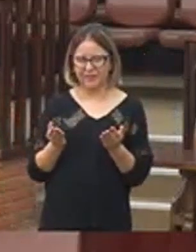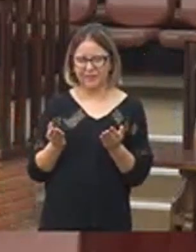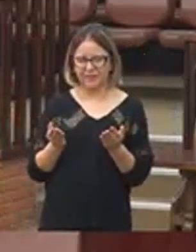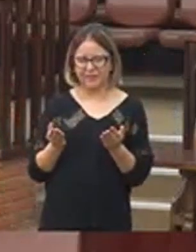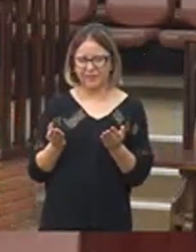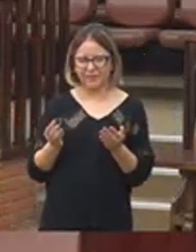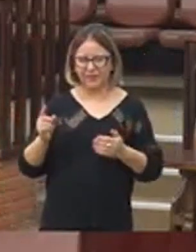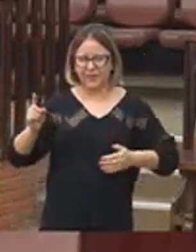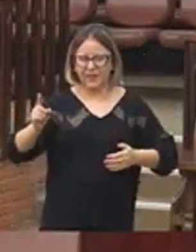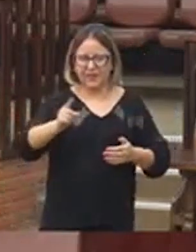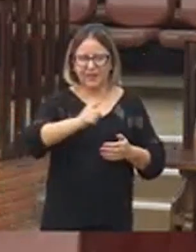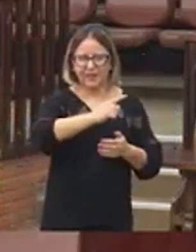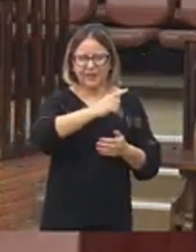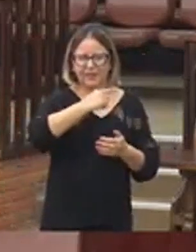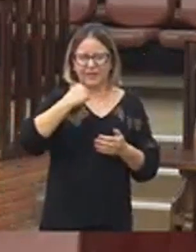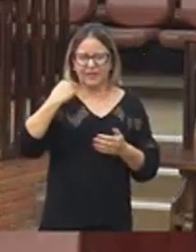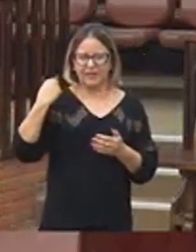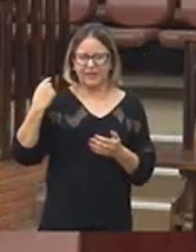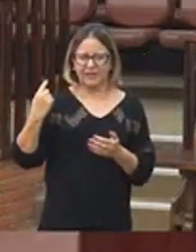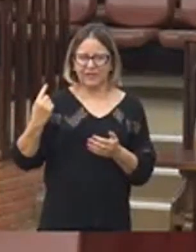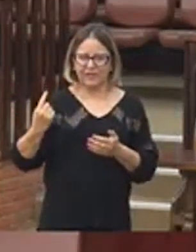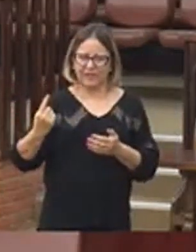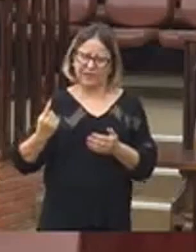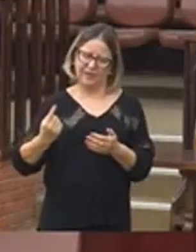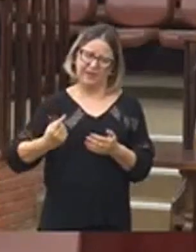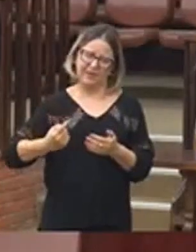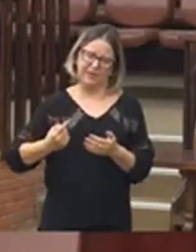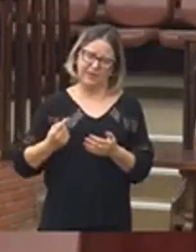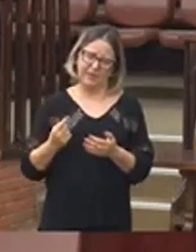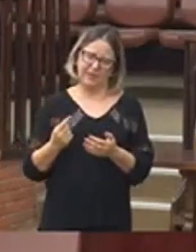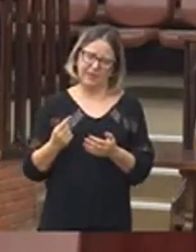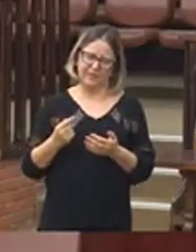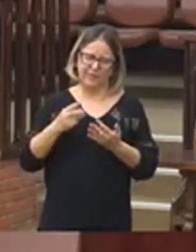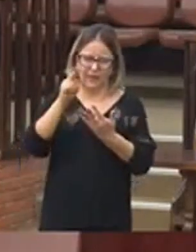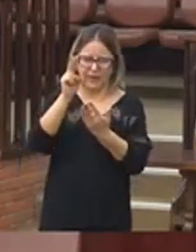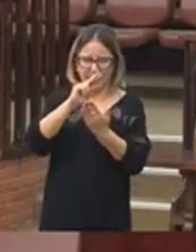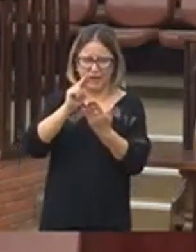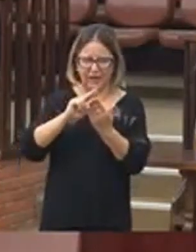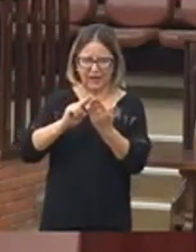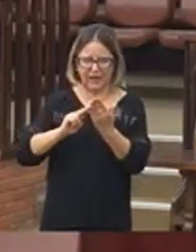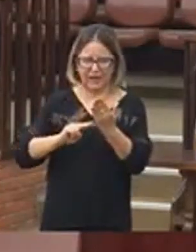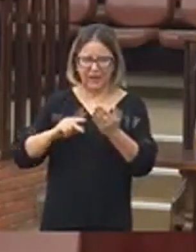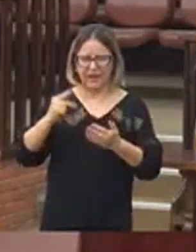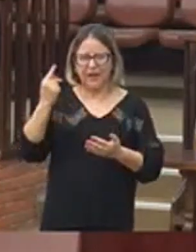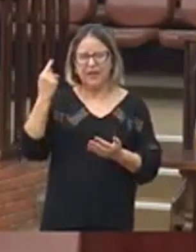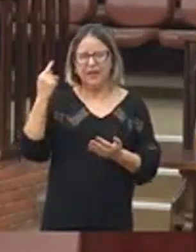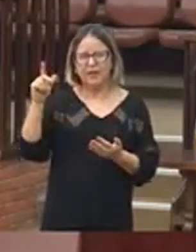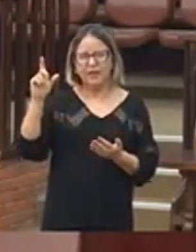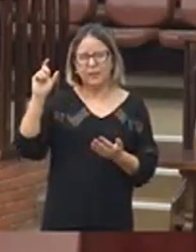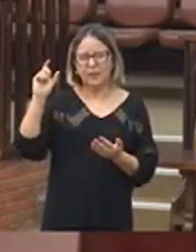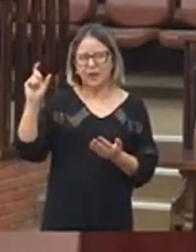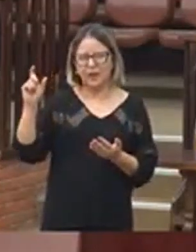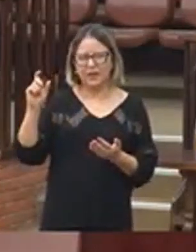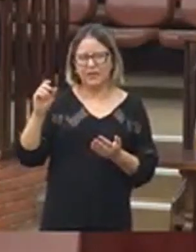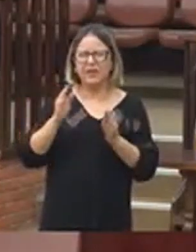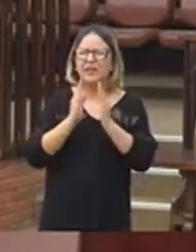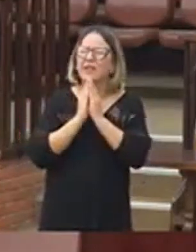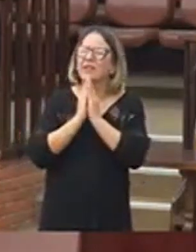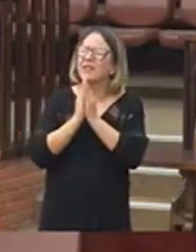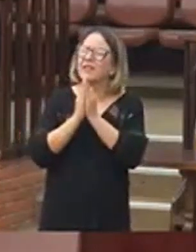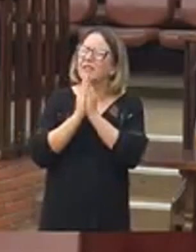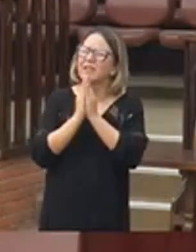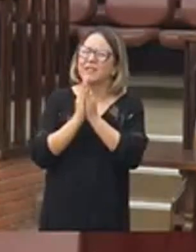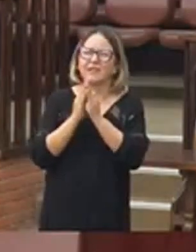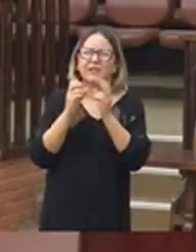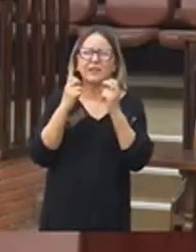entrar em contato com o texto da Tua Palavra, nós rogamos ao Senhor